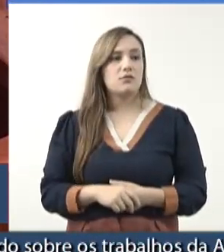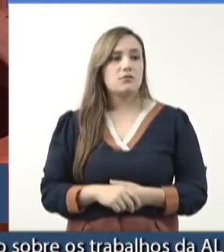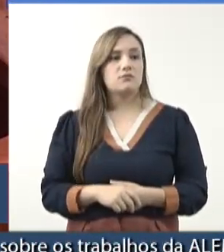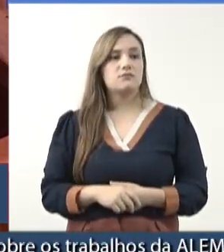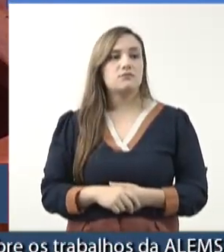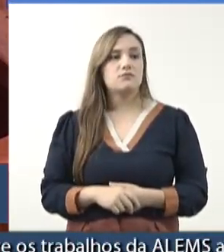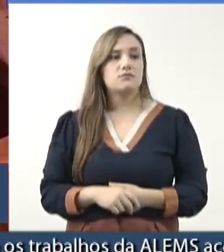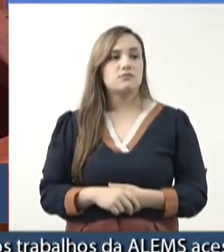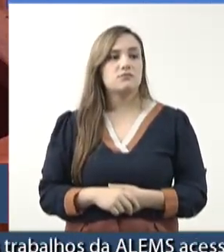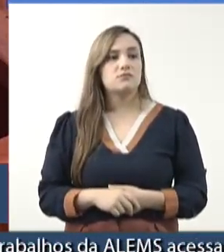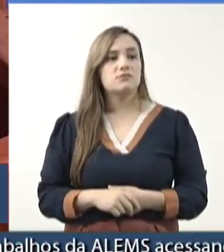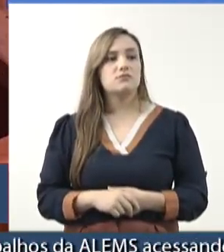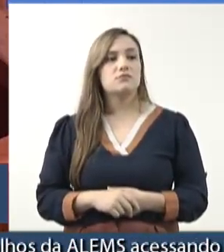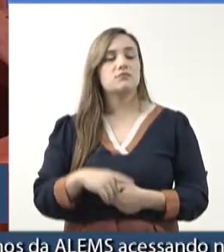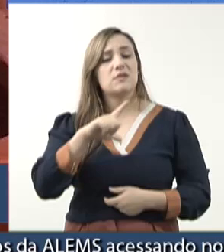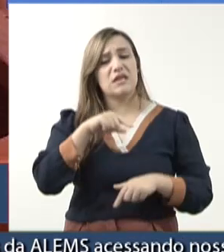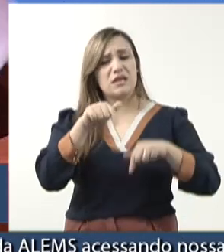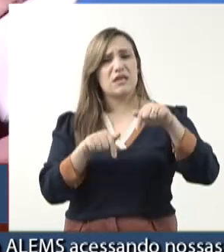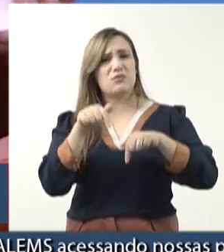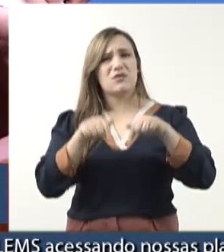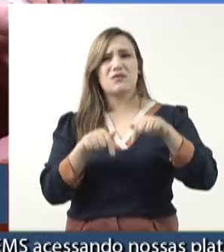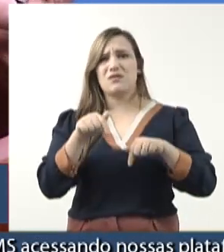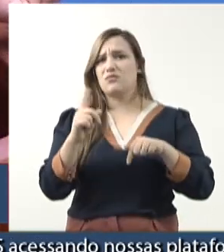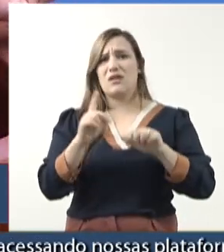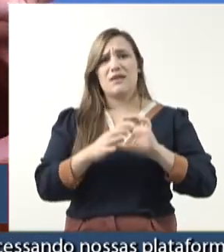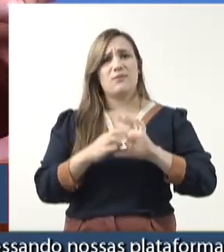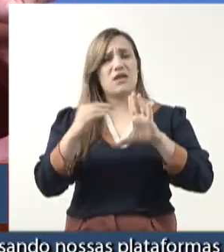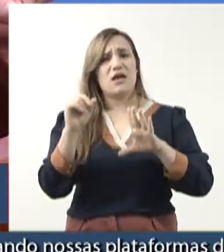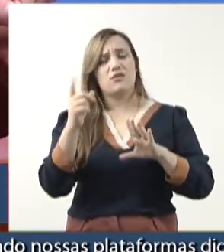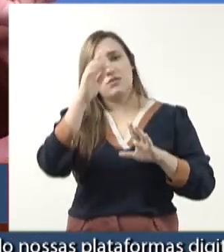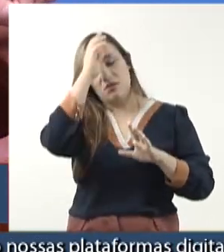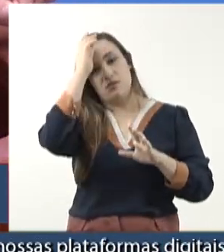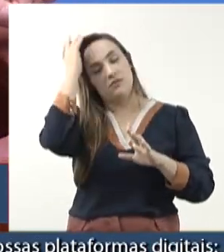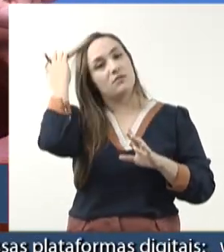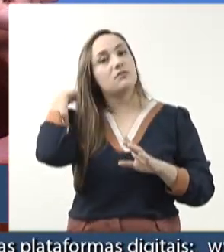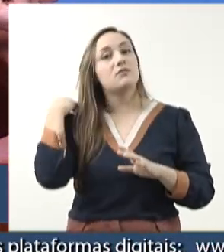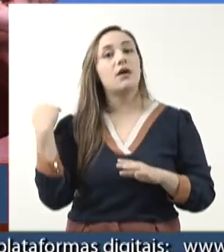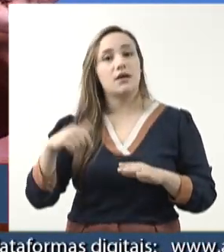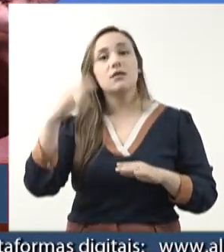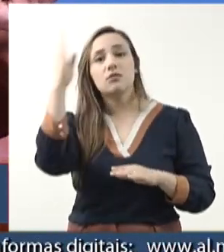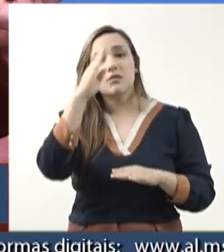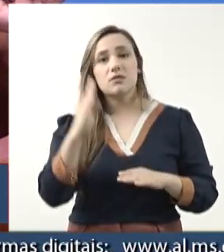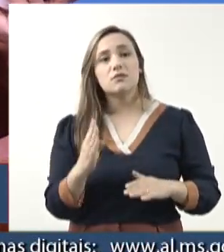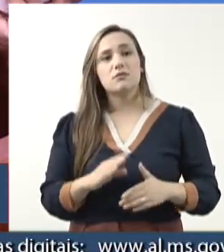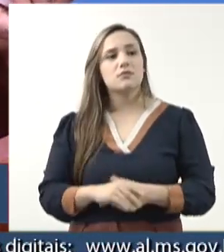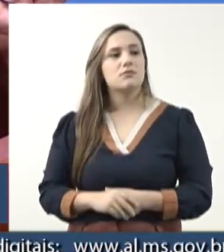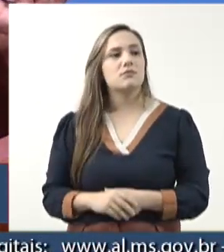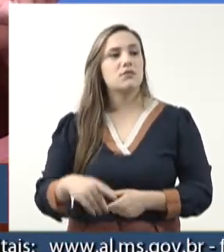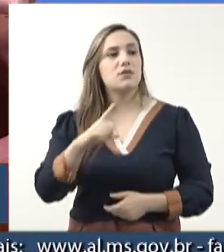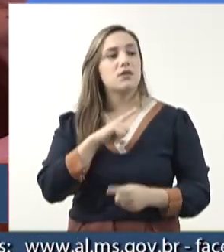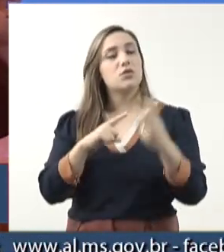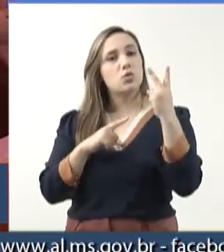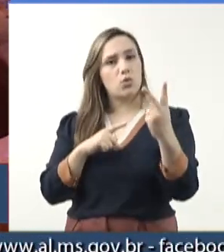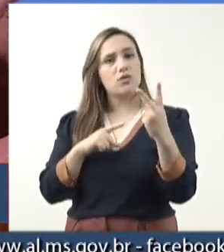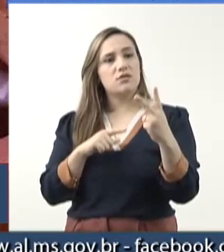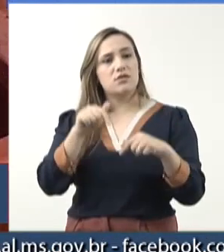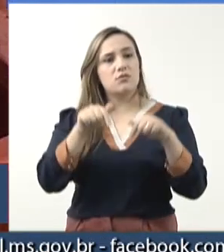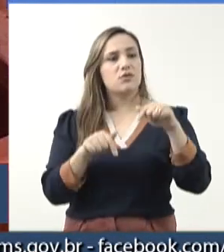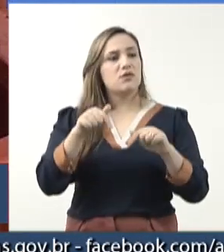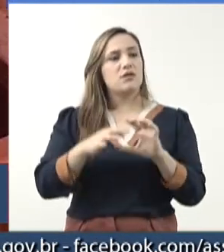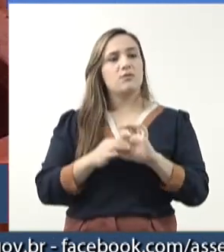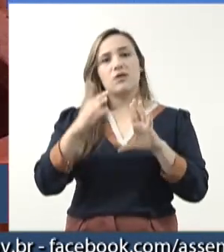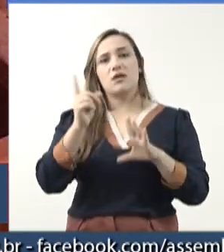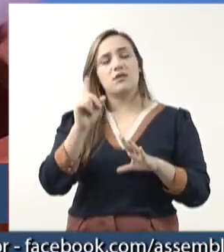acho, mais um agrotóxico que nem é permitido mais no Brasil. Dois agrotóxicos que